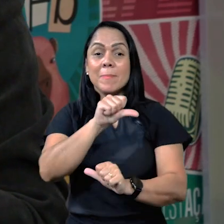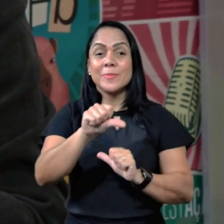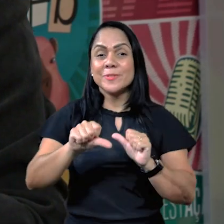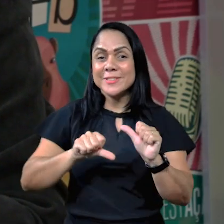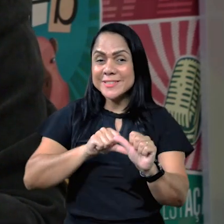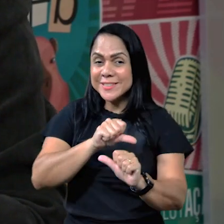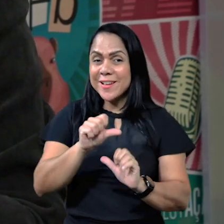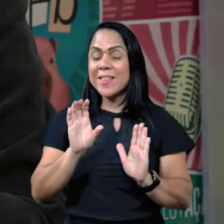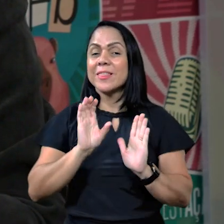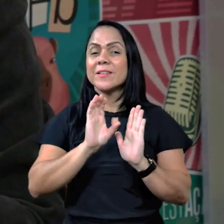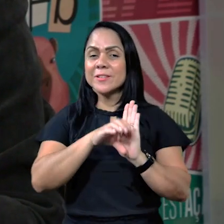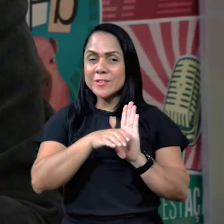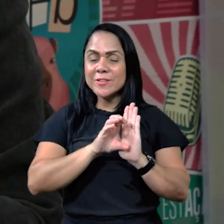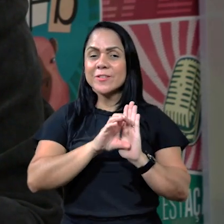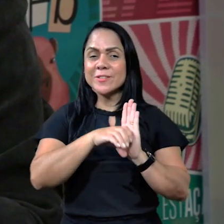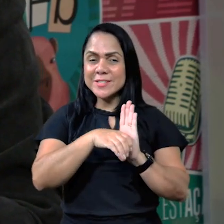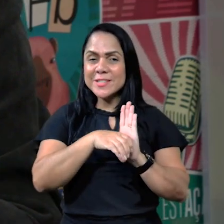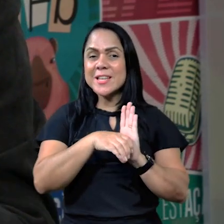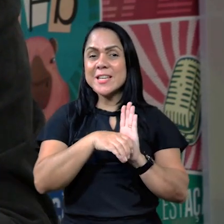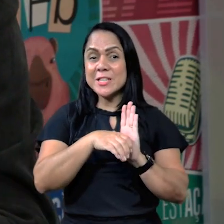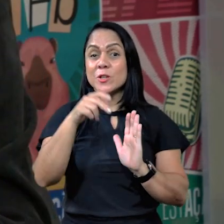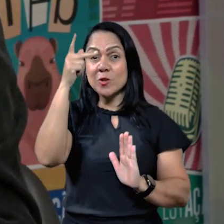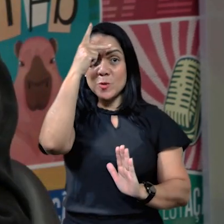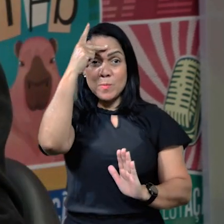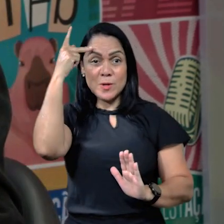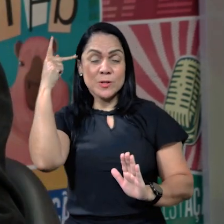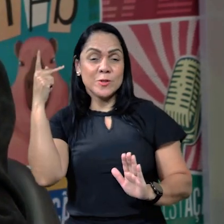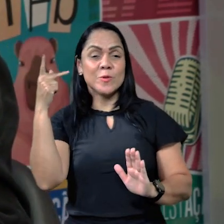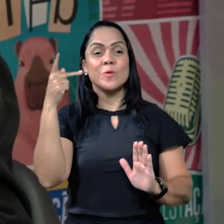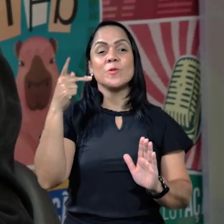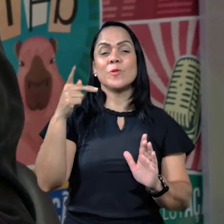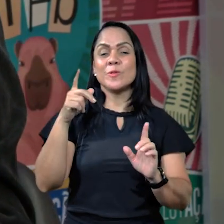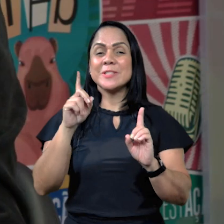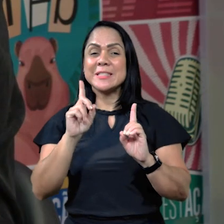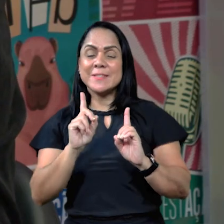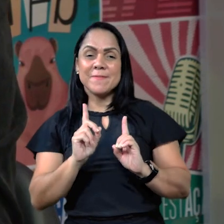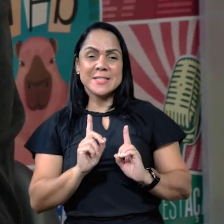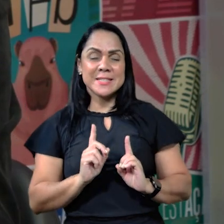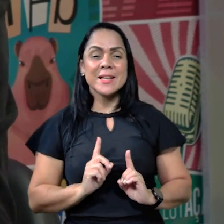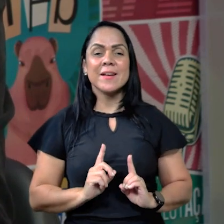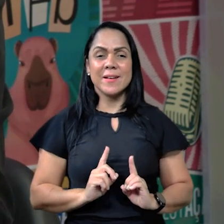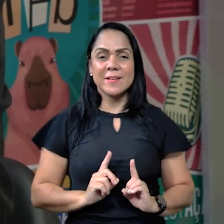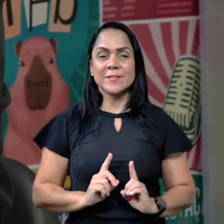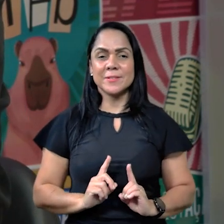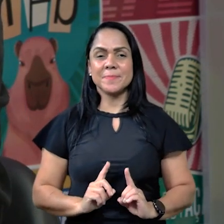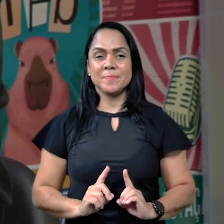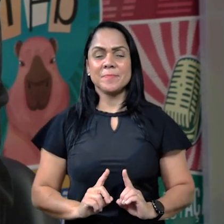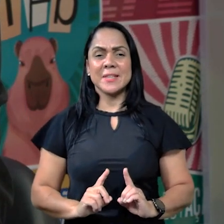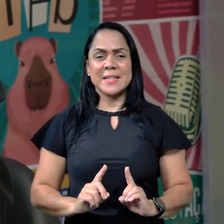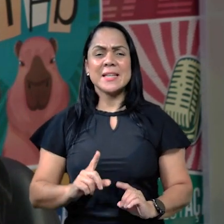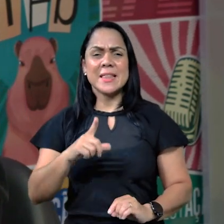do conceito de pessoas com necessidades especiais, né. Aí a gente teve